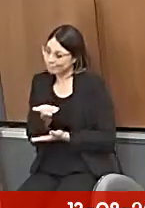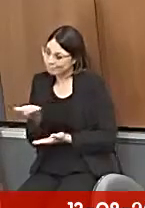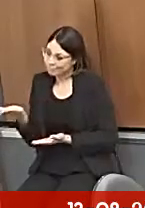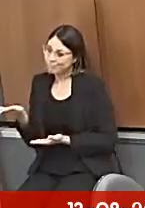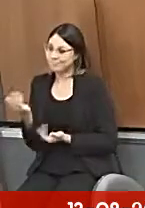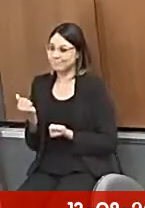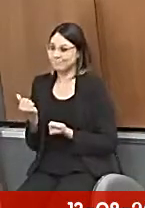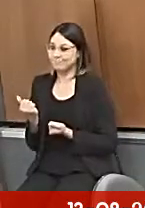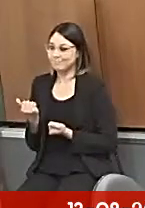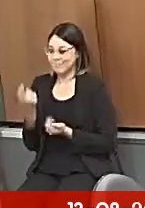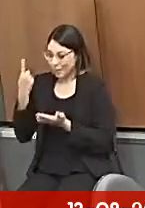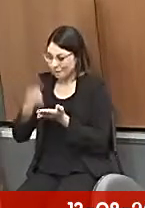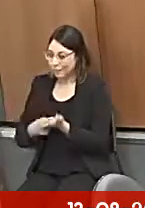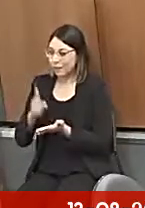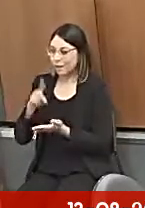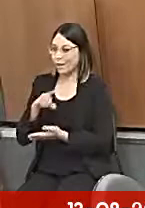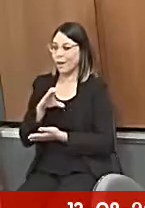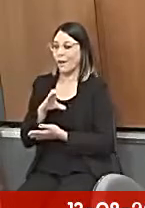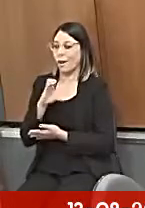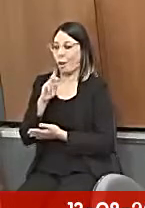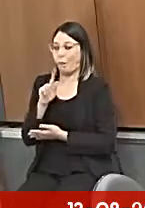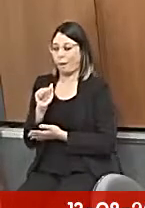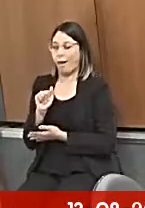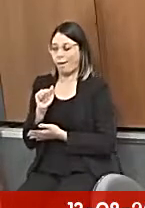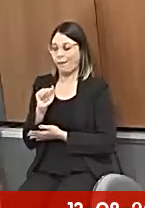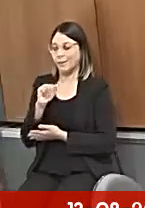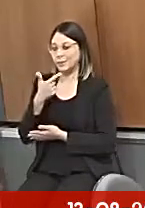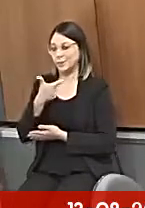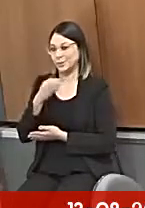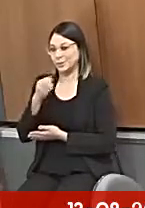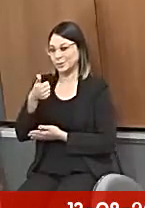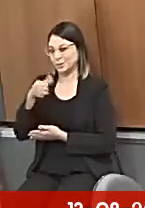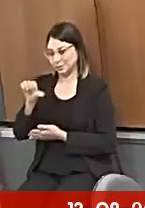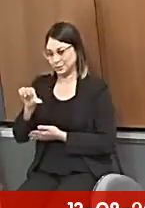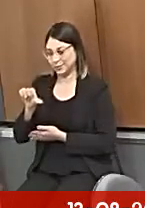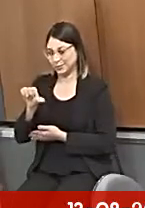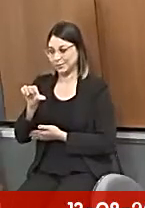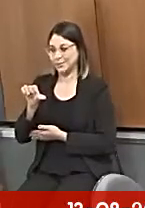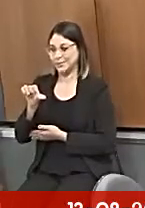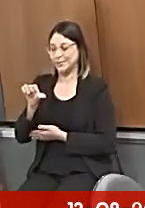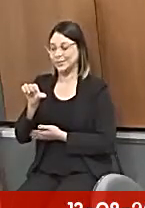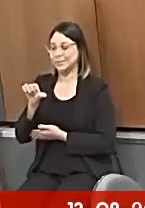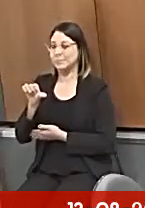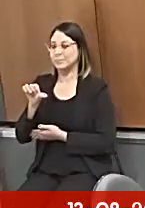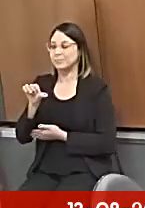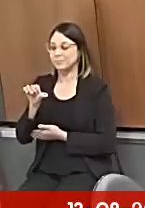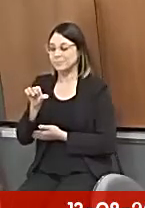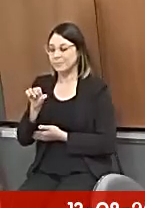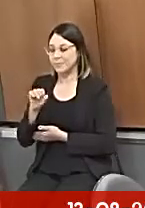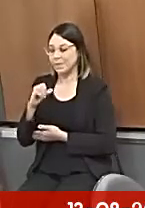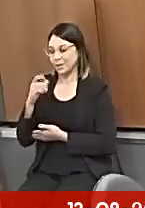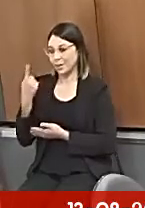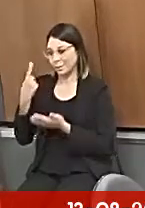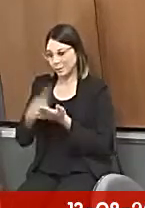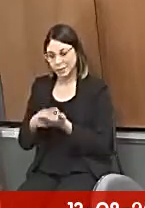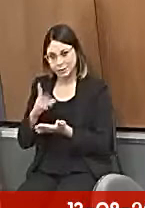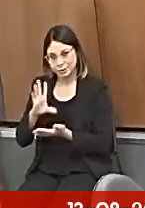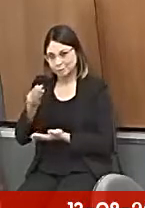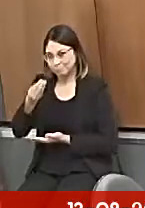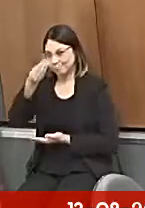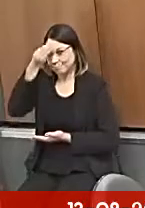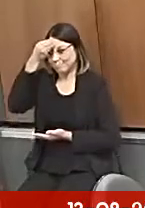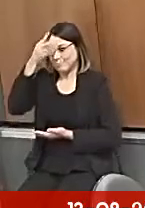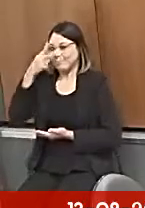a copa 2019 né do botijão wheelchair tennis cup então vai ficar marcada em cada